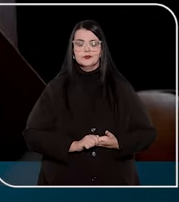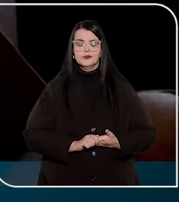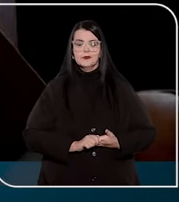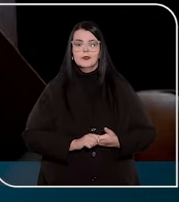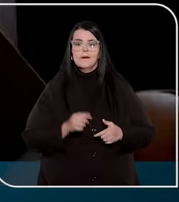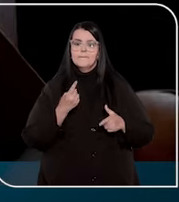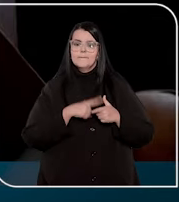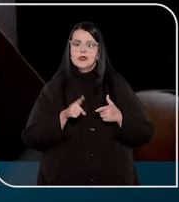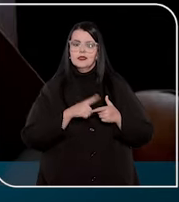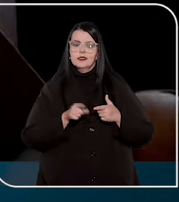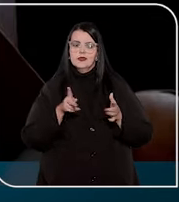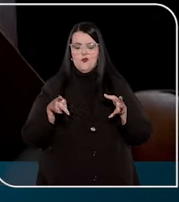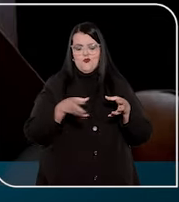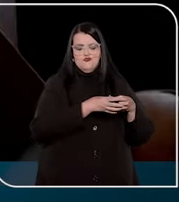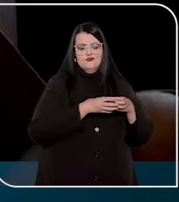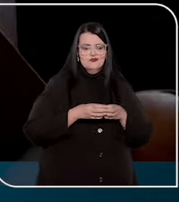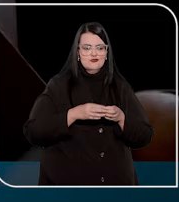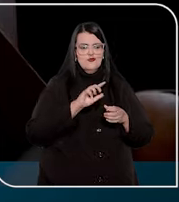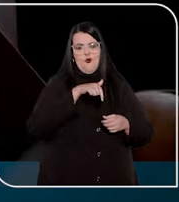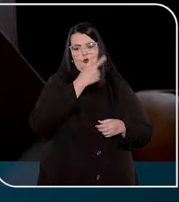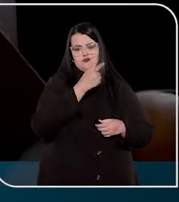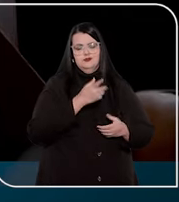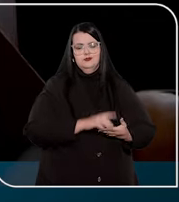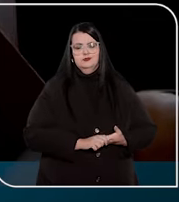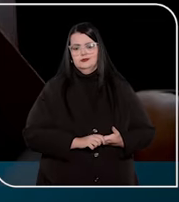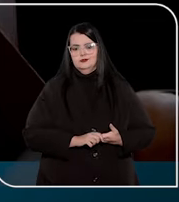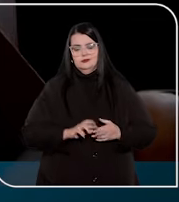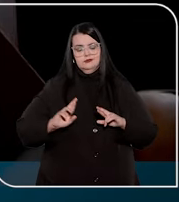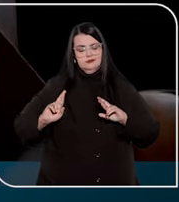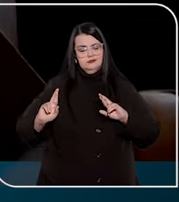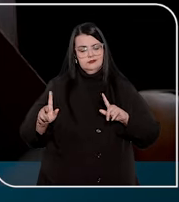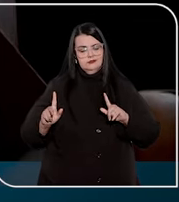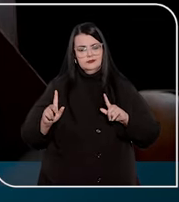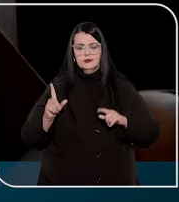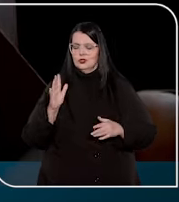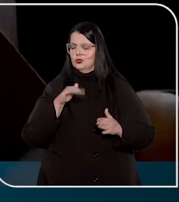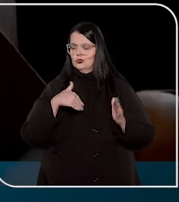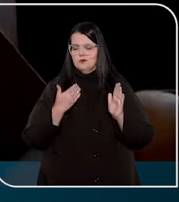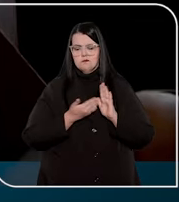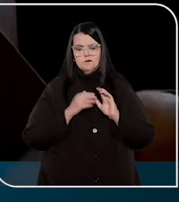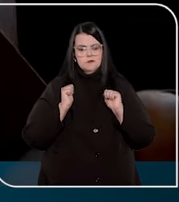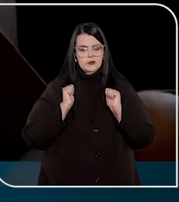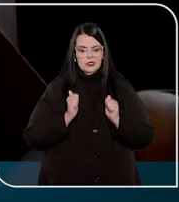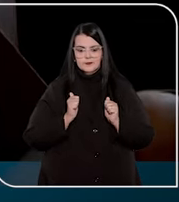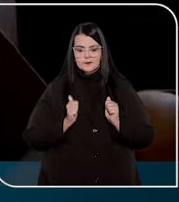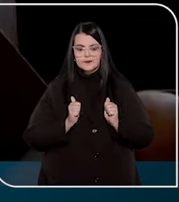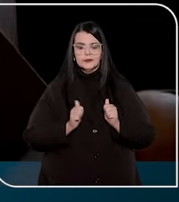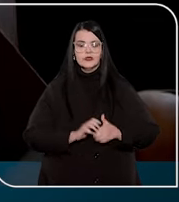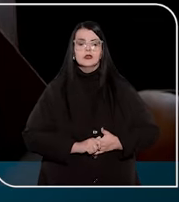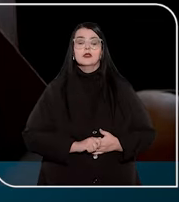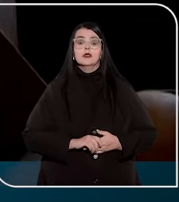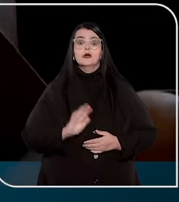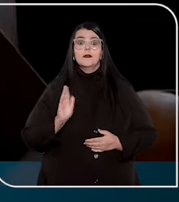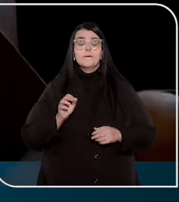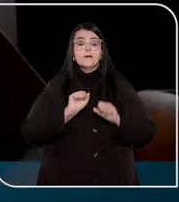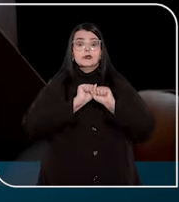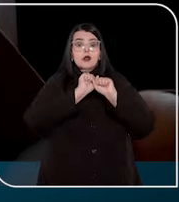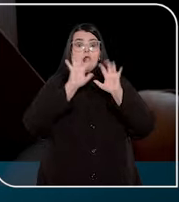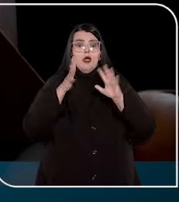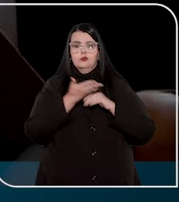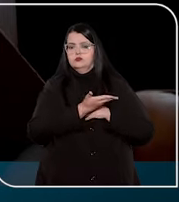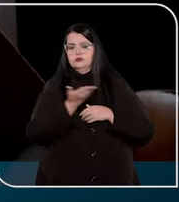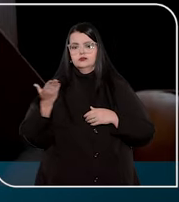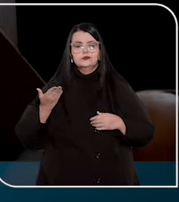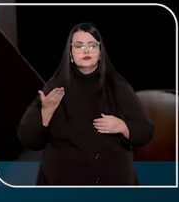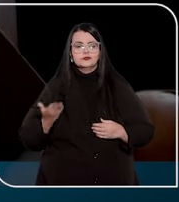não tinha entrado com a ação, não teria resistido à pretensão que foi veiculada na ação. Então, tudo bem. Mas o que eu quero que deixar bem claro para todos, né, o